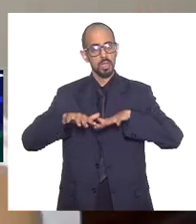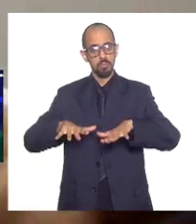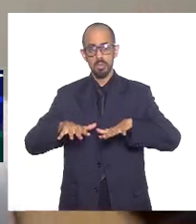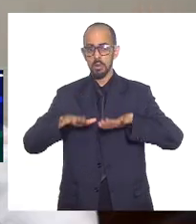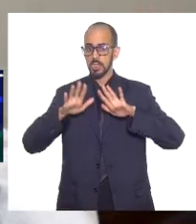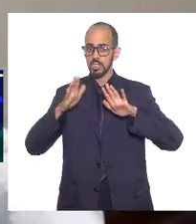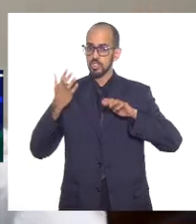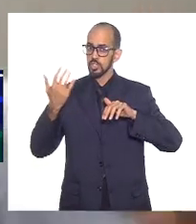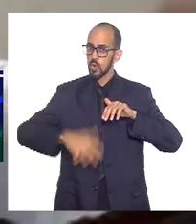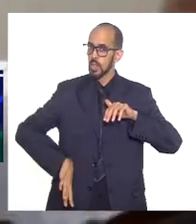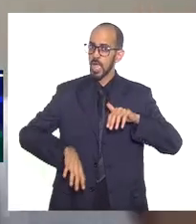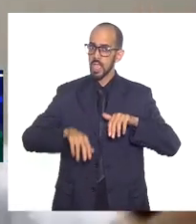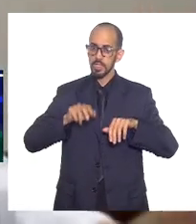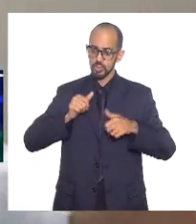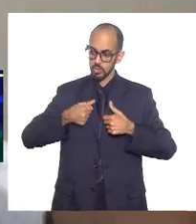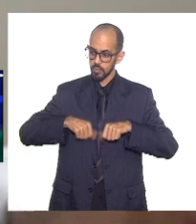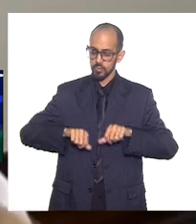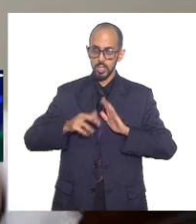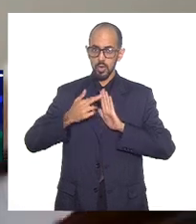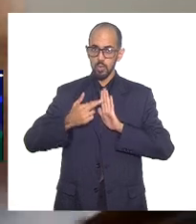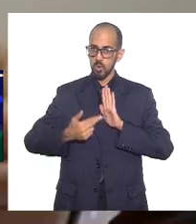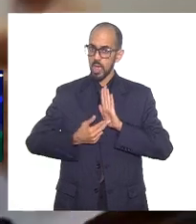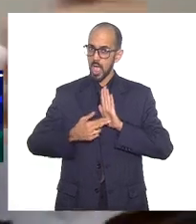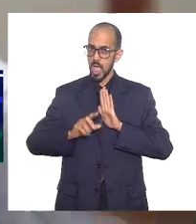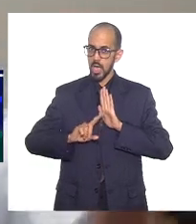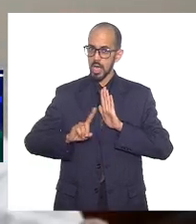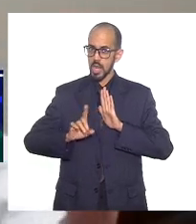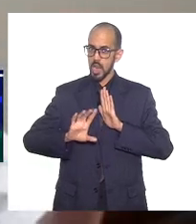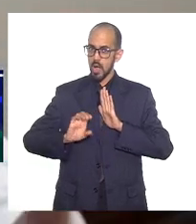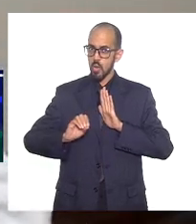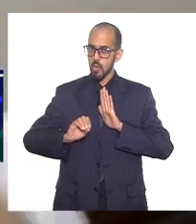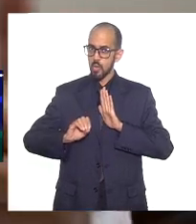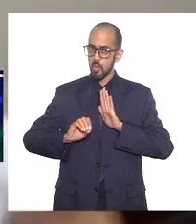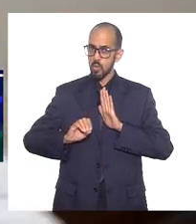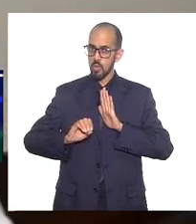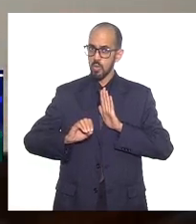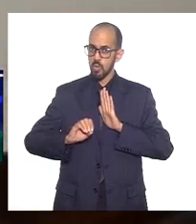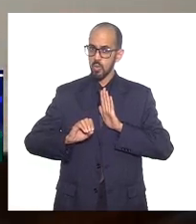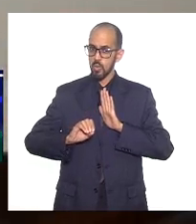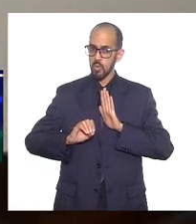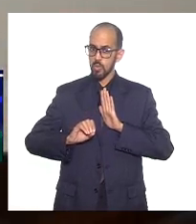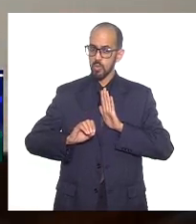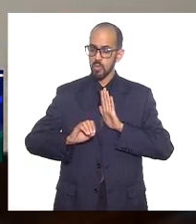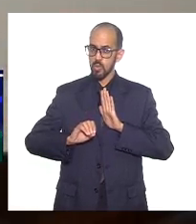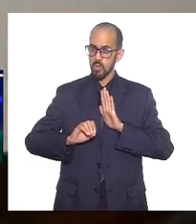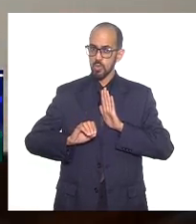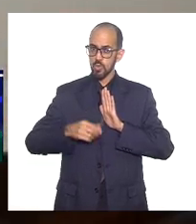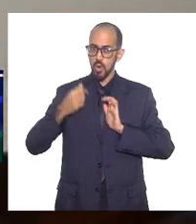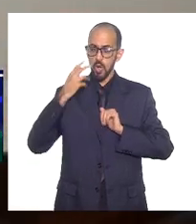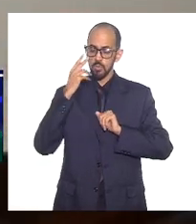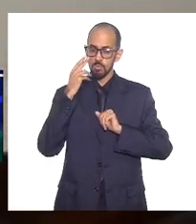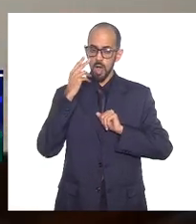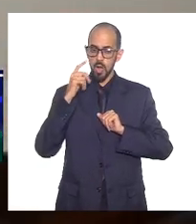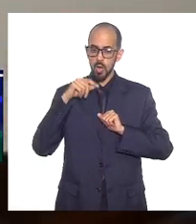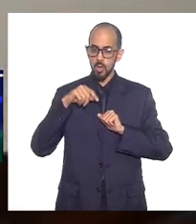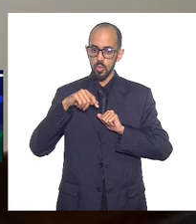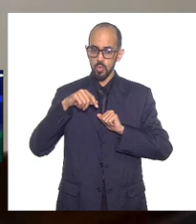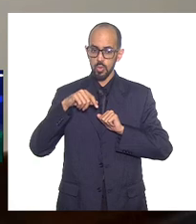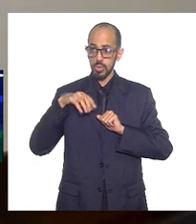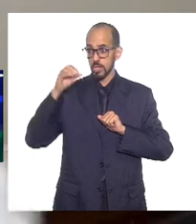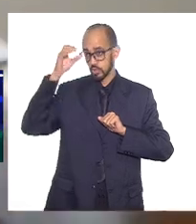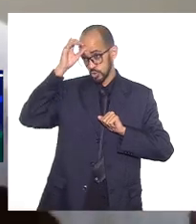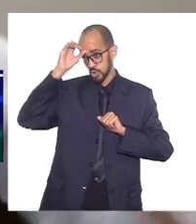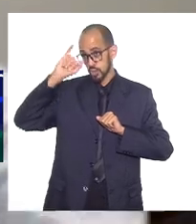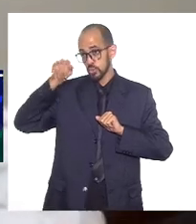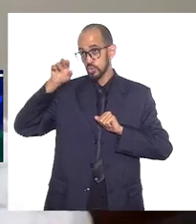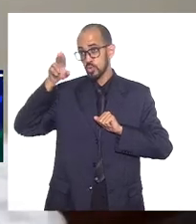não queremos que isso se torne um padrão. Isto é excepcional. O regular, deputada Tia Ju, que é professora, inclusive, é